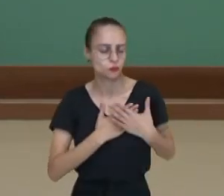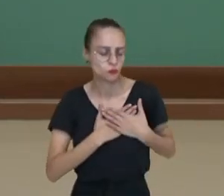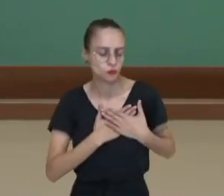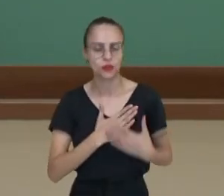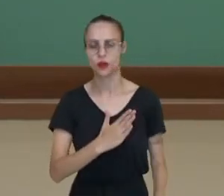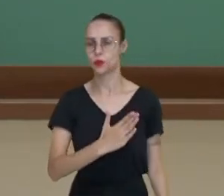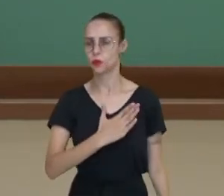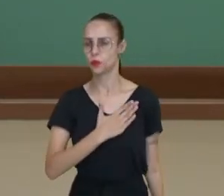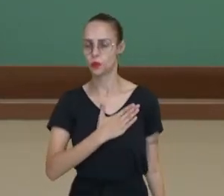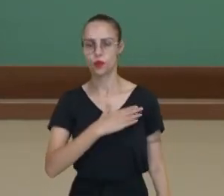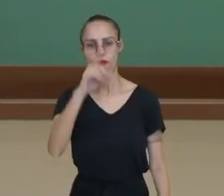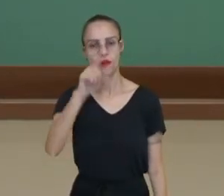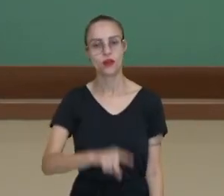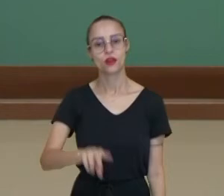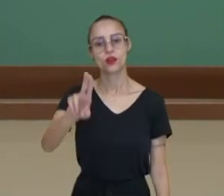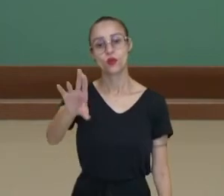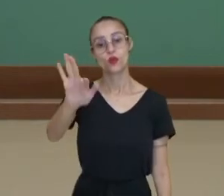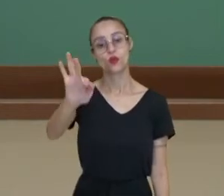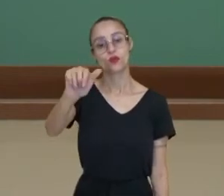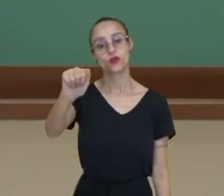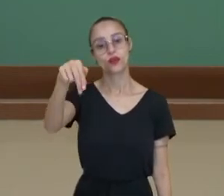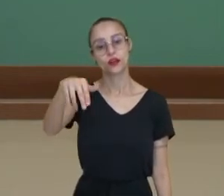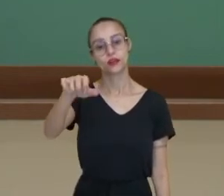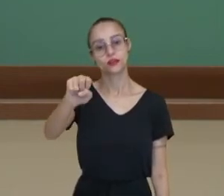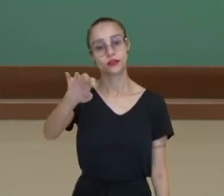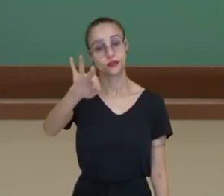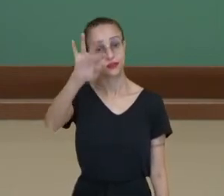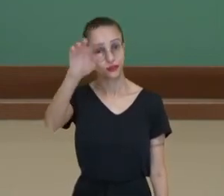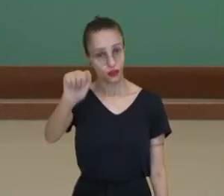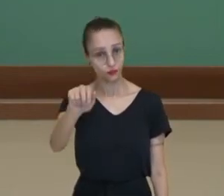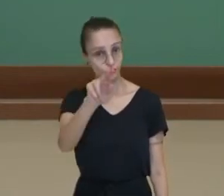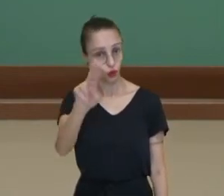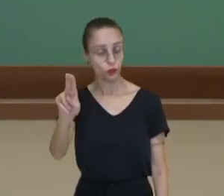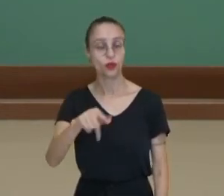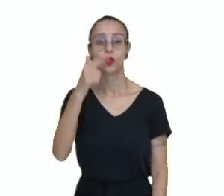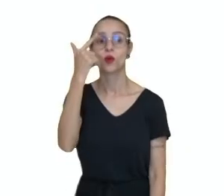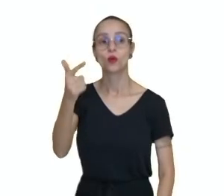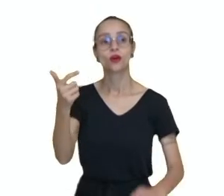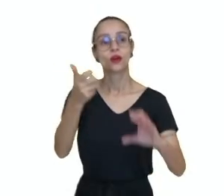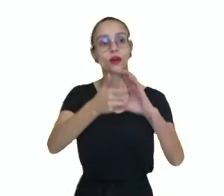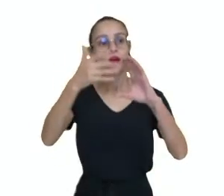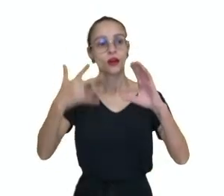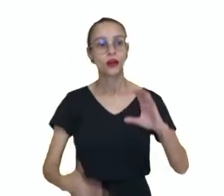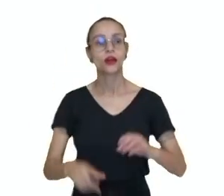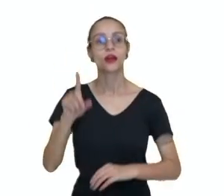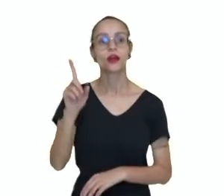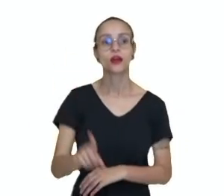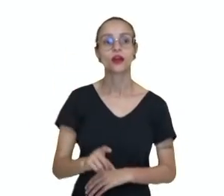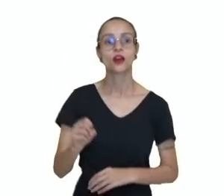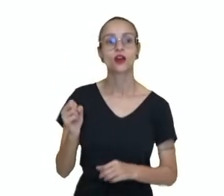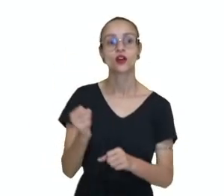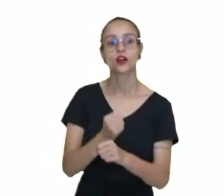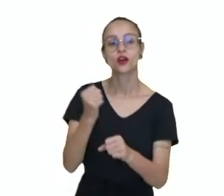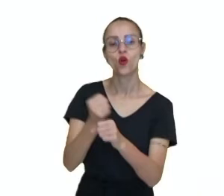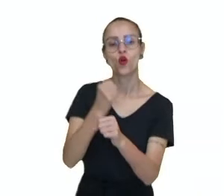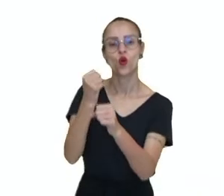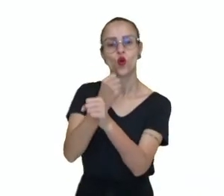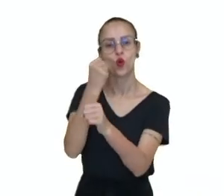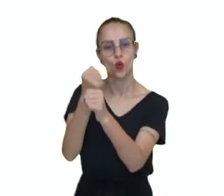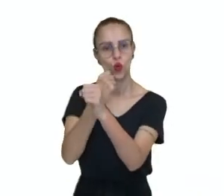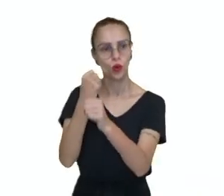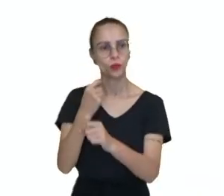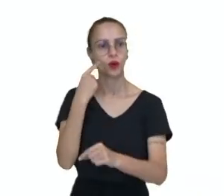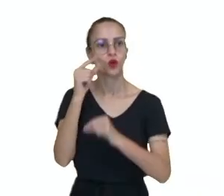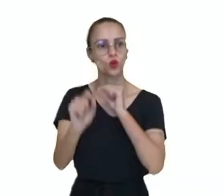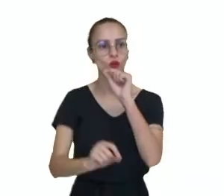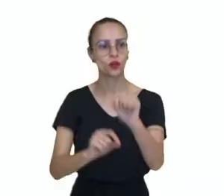que nós chamamos de ufanista. Outra característica desse período são as chamadas obras faraônicas, que dá a ideia